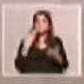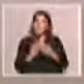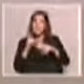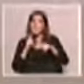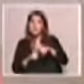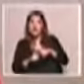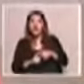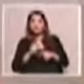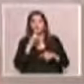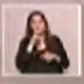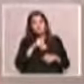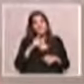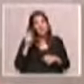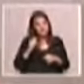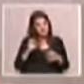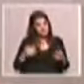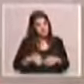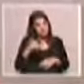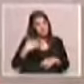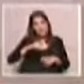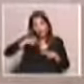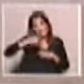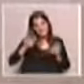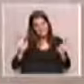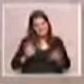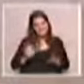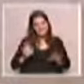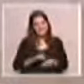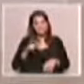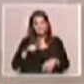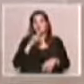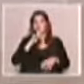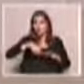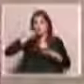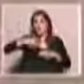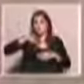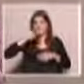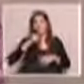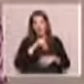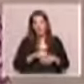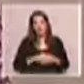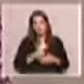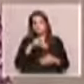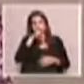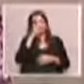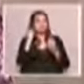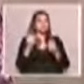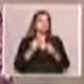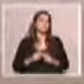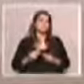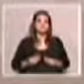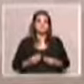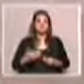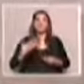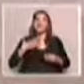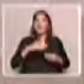noite. Acaba por... Sim, se não for à colher, não é? Este pode ser à colher. Ai, cheira tão bem. Não, à colher para o pão ou à colher para a boca? Ah,